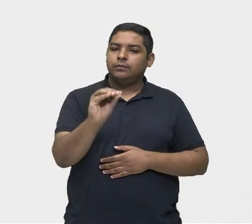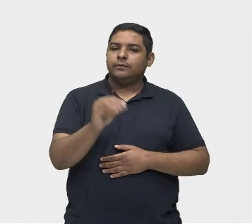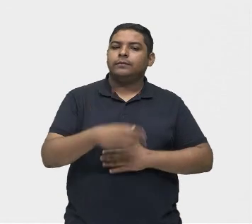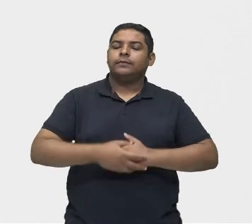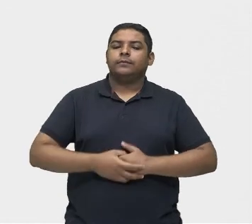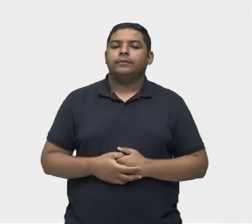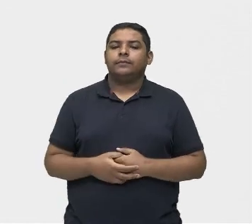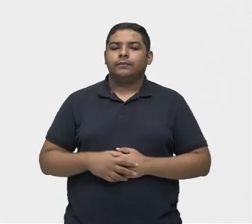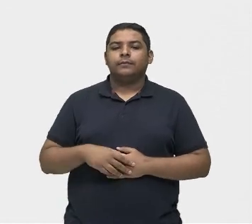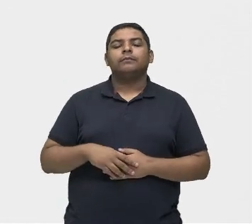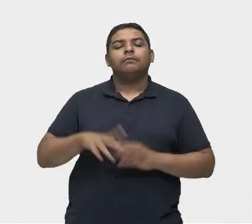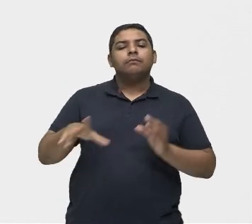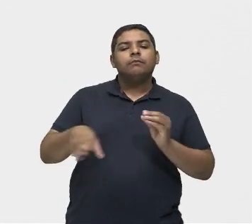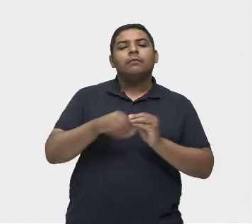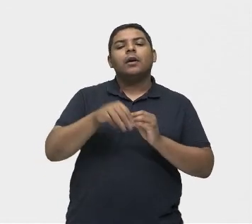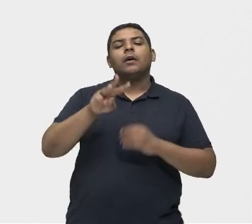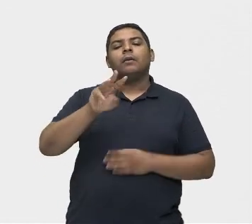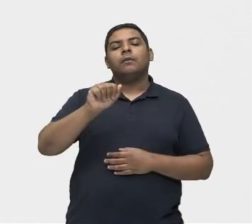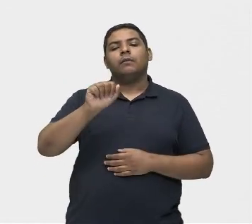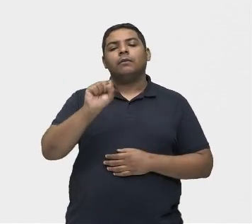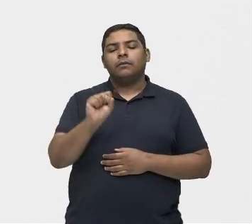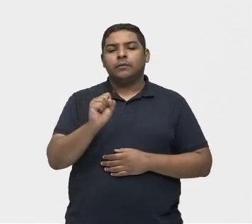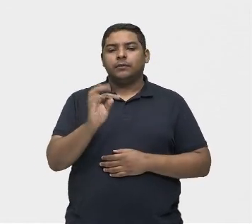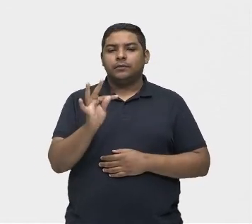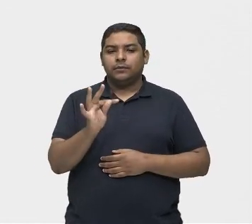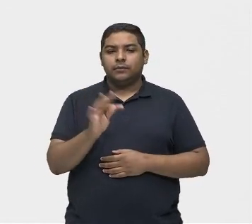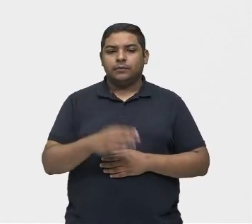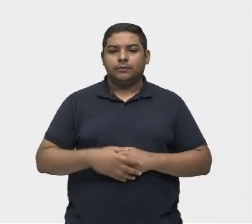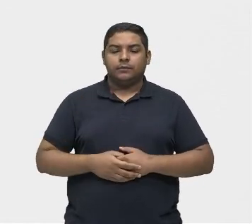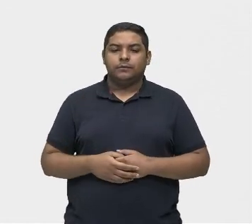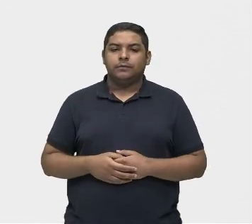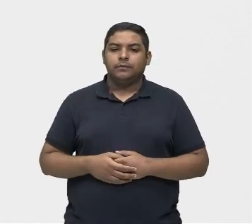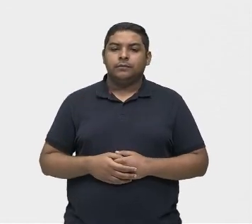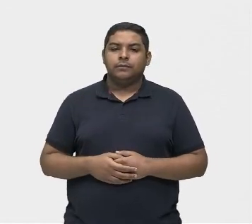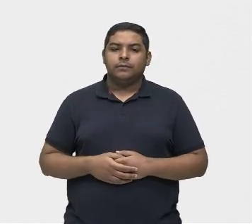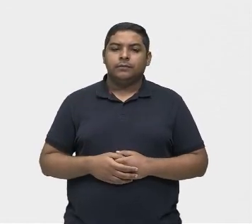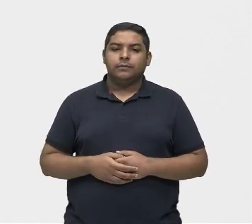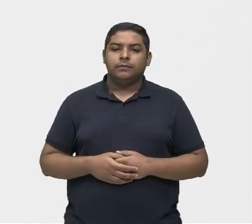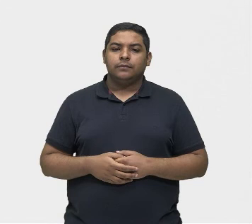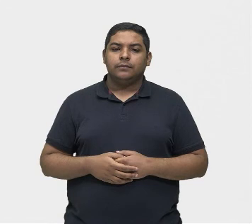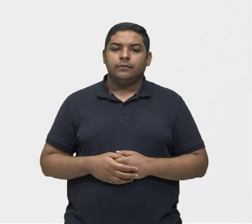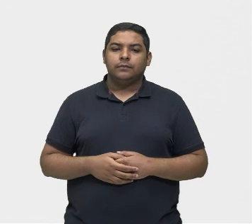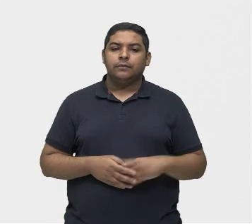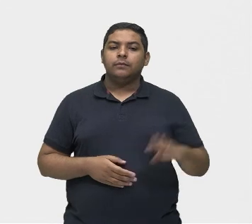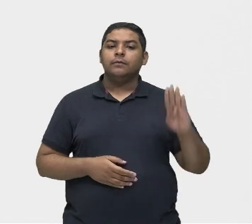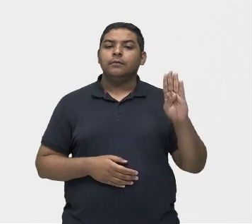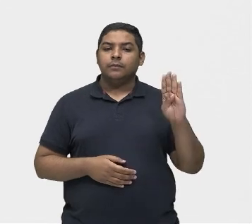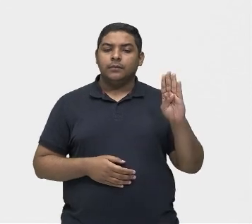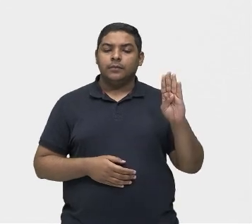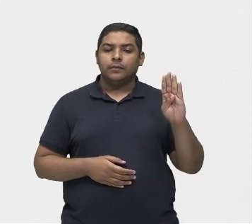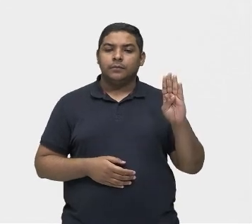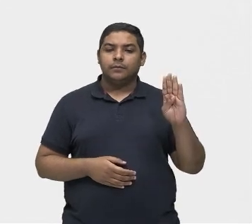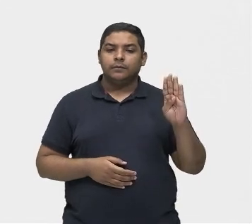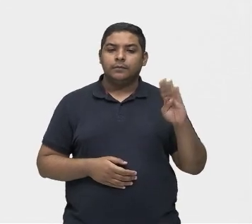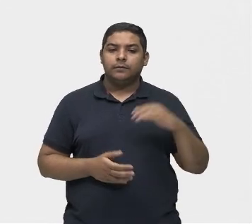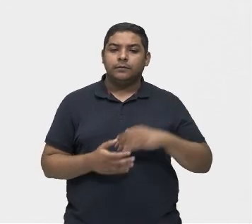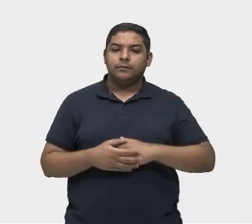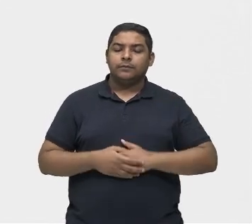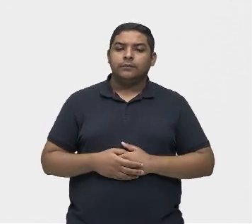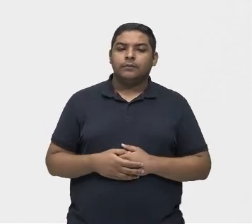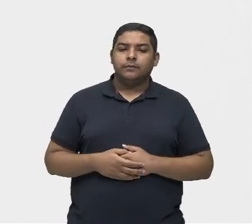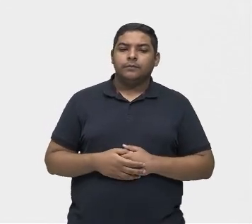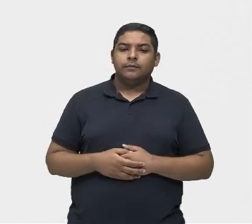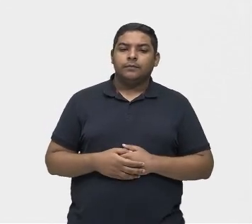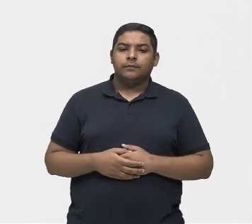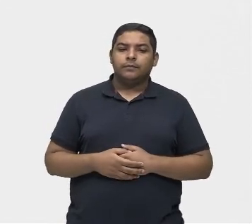junto com o was, que já estava presente na forma afirmativa. Na B, were you good swimmers? Né, era para reescrever